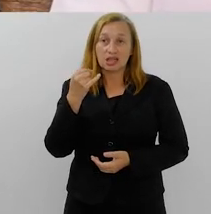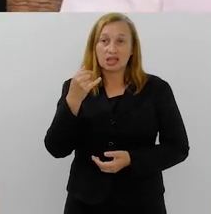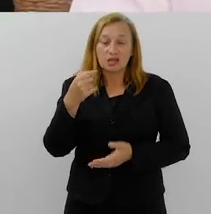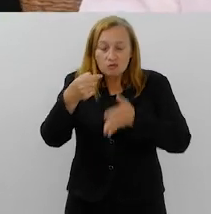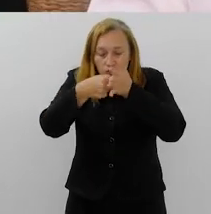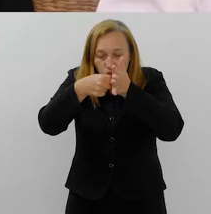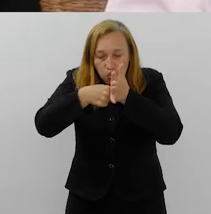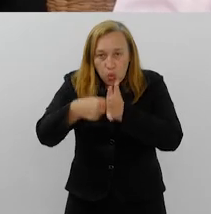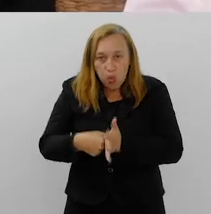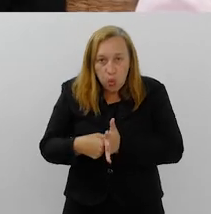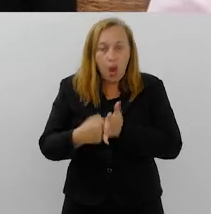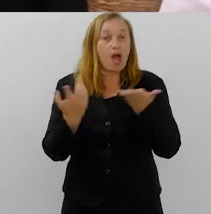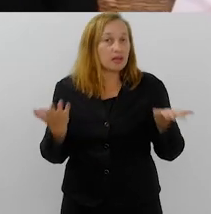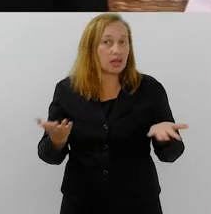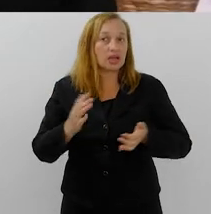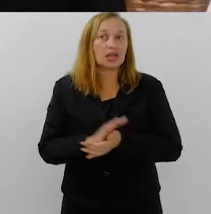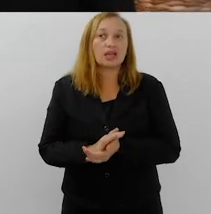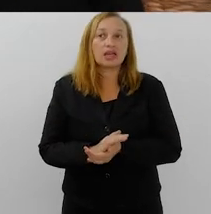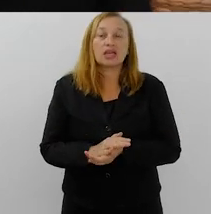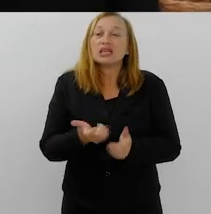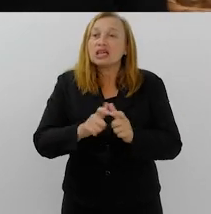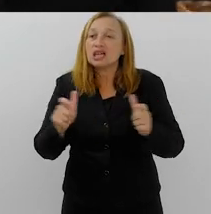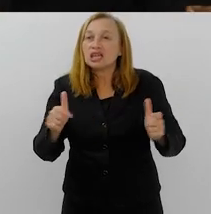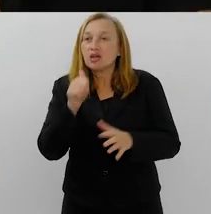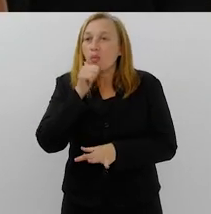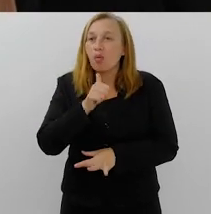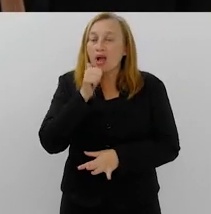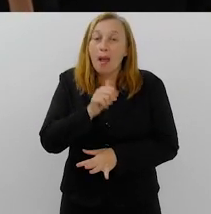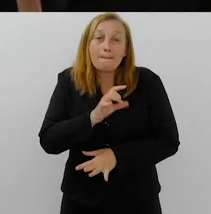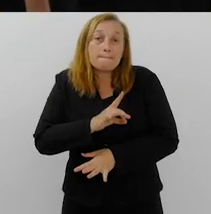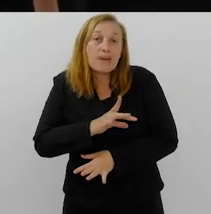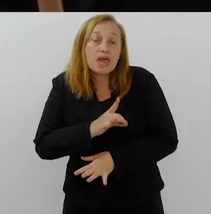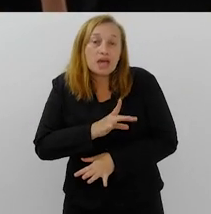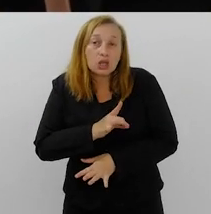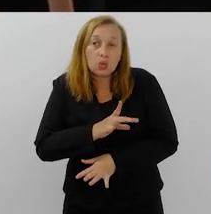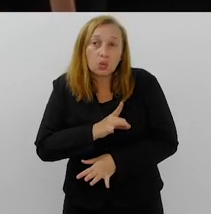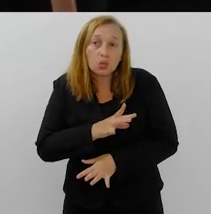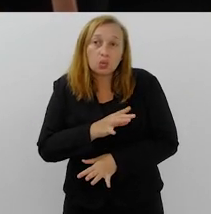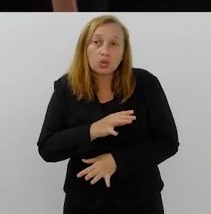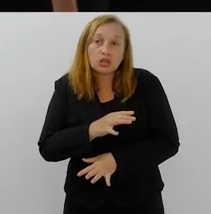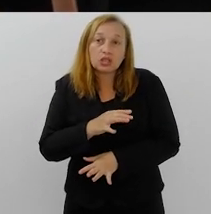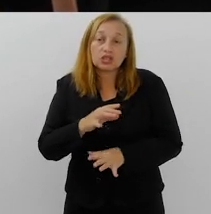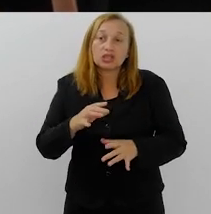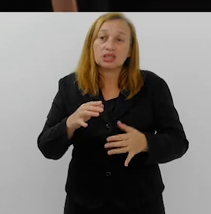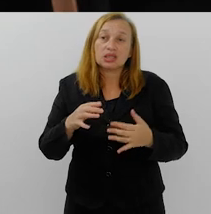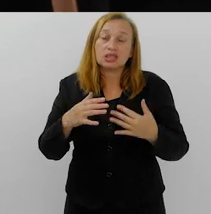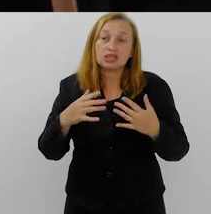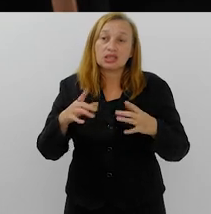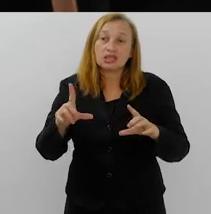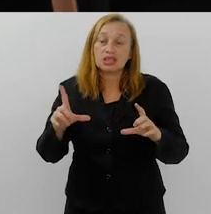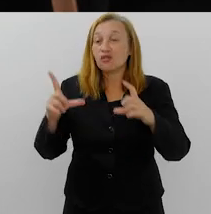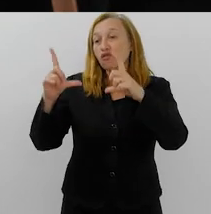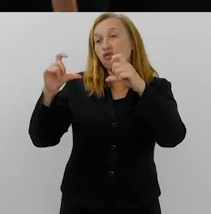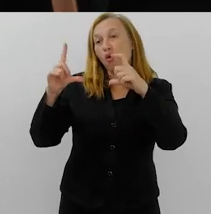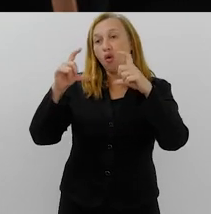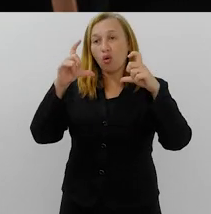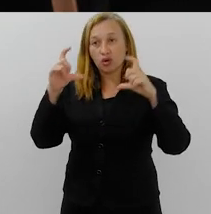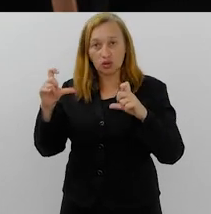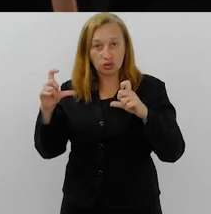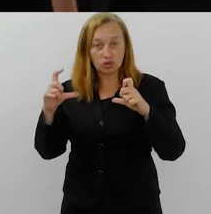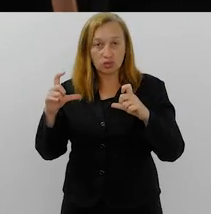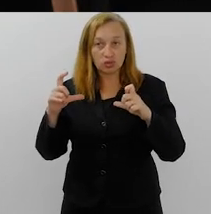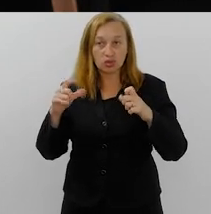verem daquela forma porque a grande maioria das mulheres T medo até de se expor de se